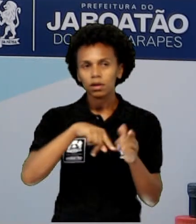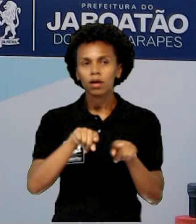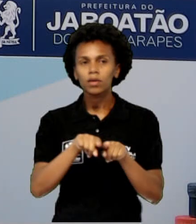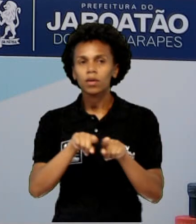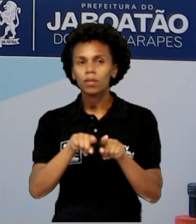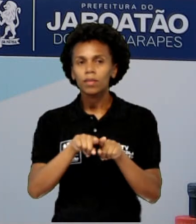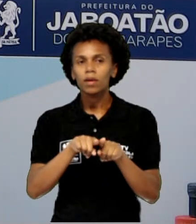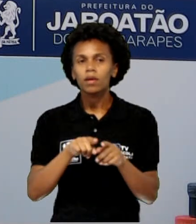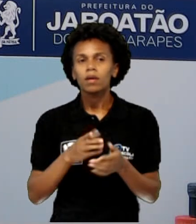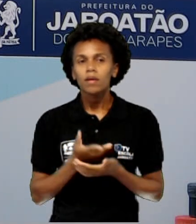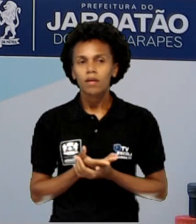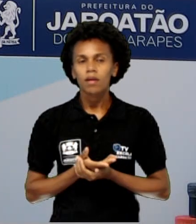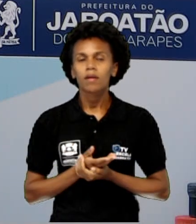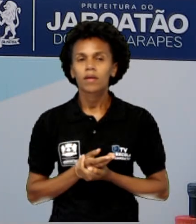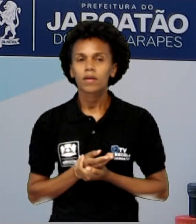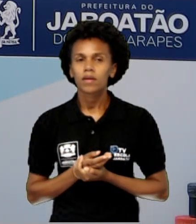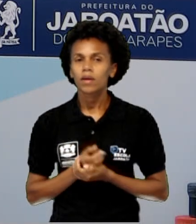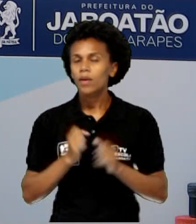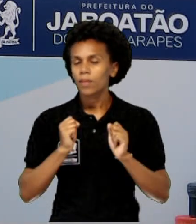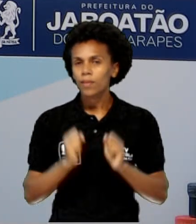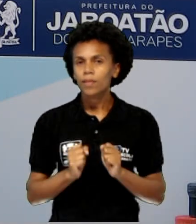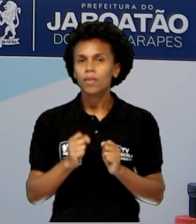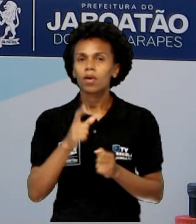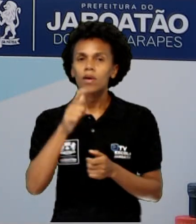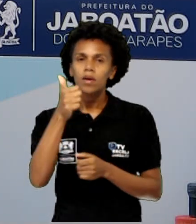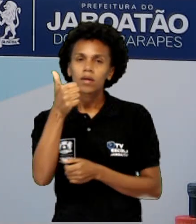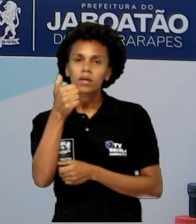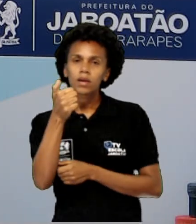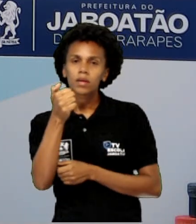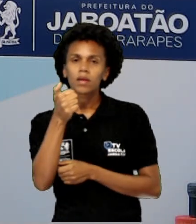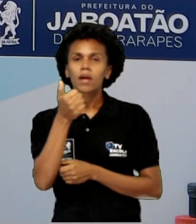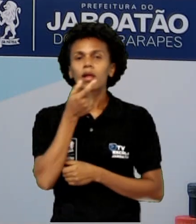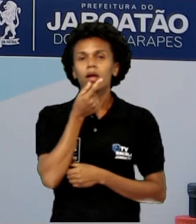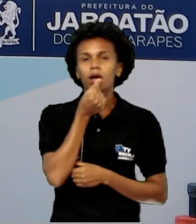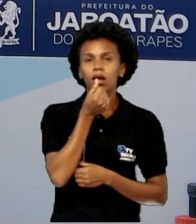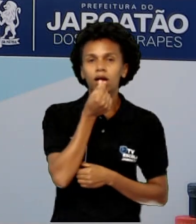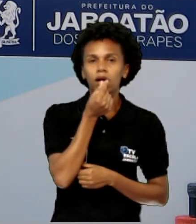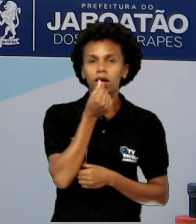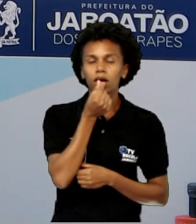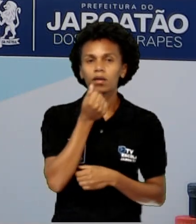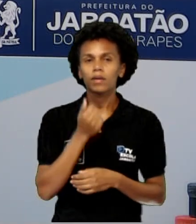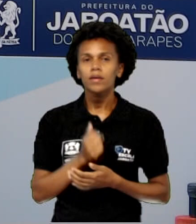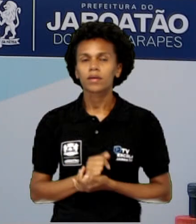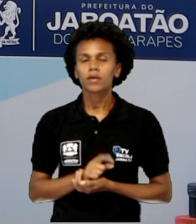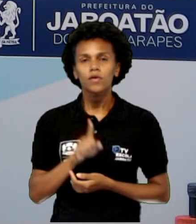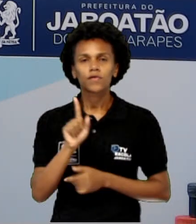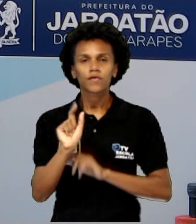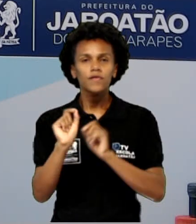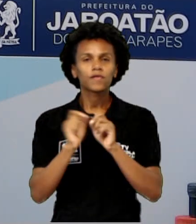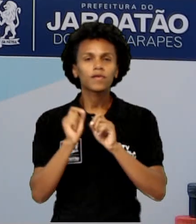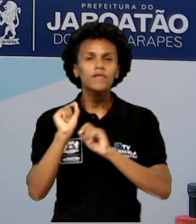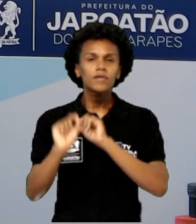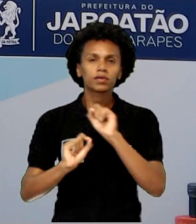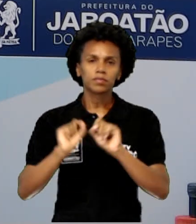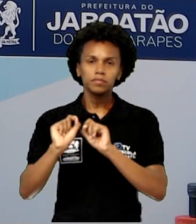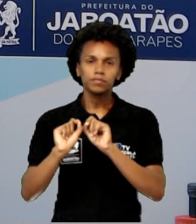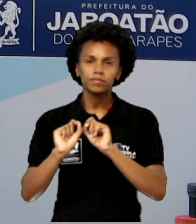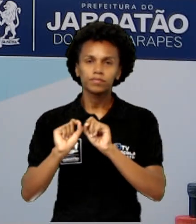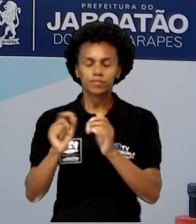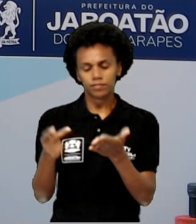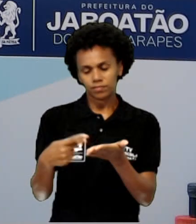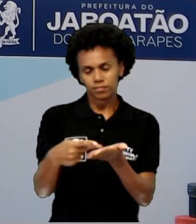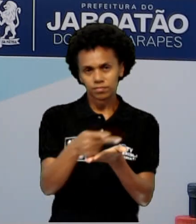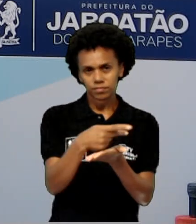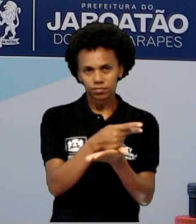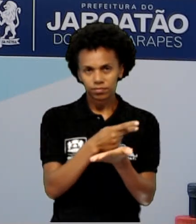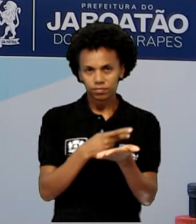uma caneta, pode ser um lápis também. Então, o que é que você vai fazer? Você vai fazer o desenho, certo?